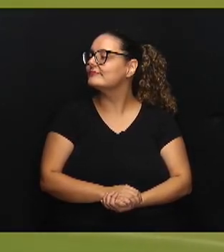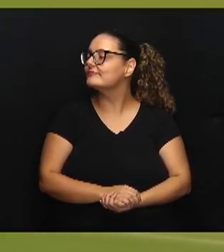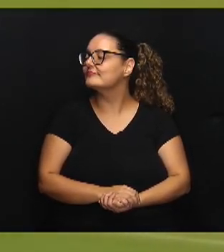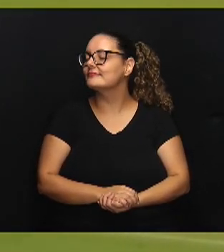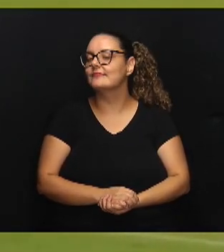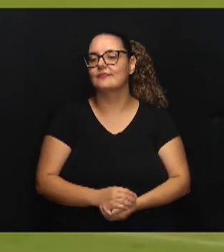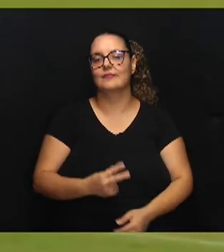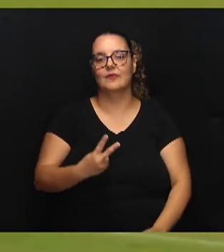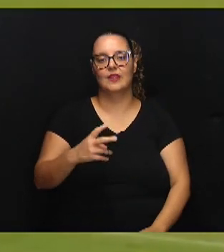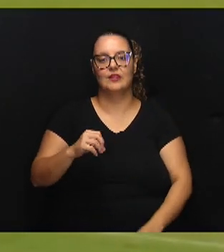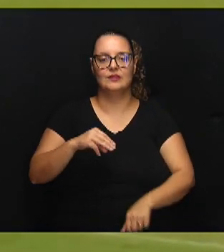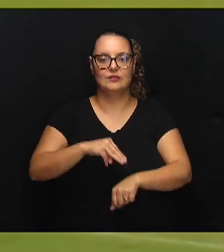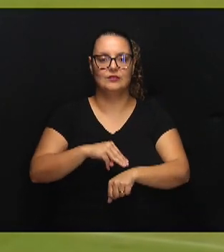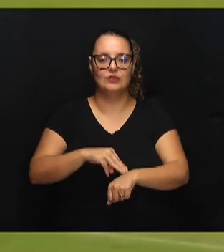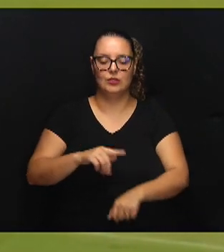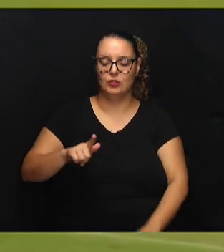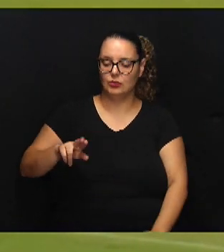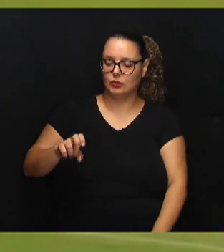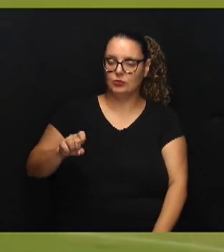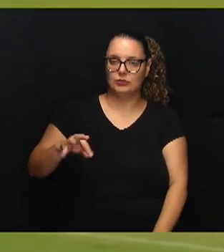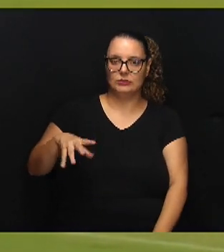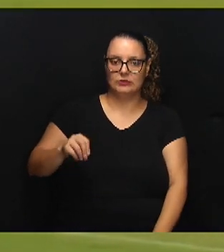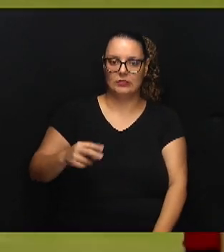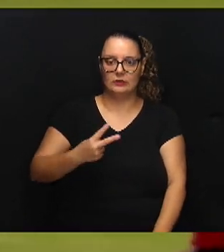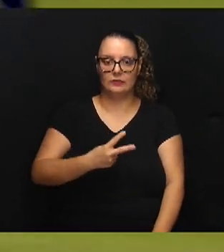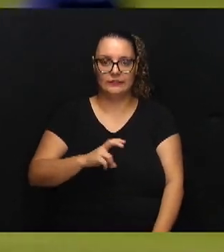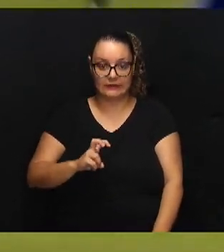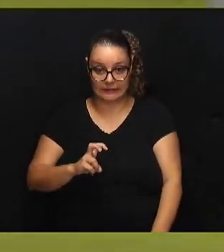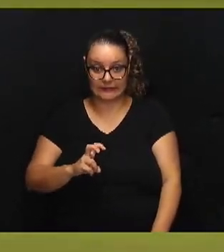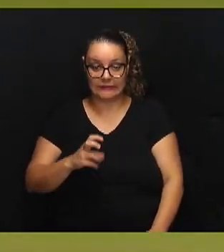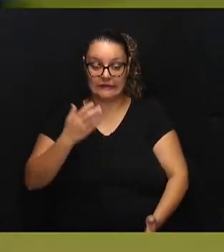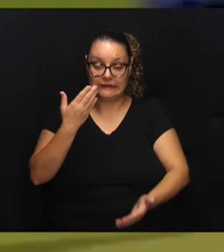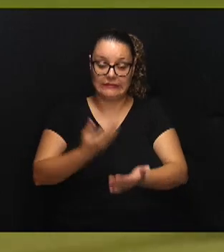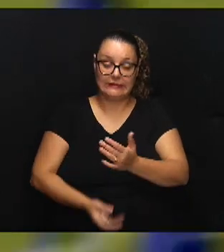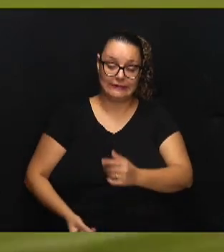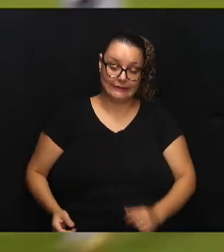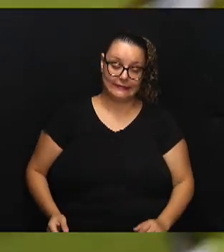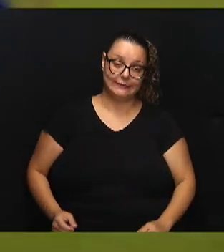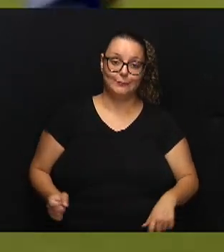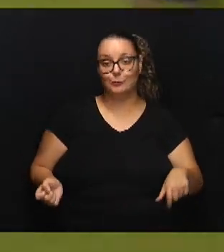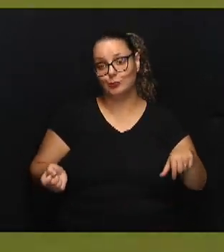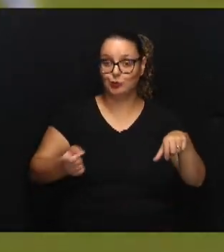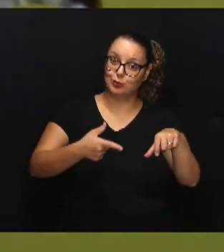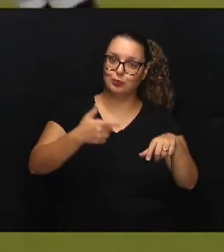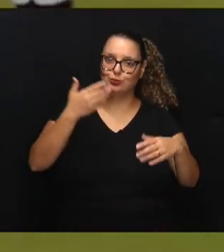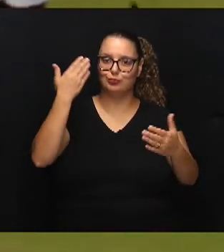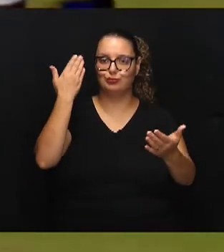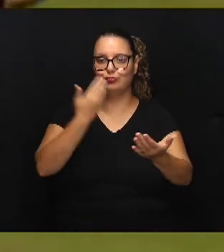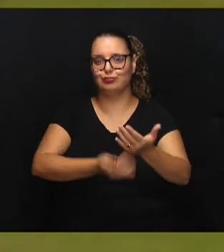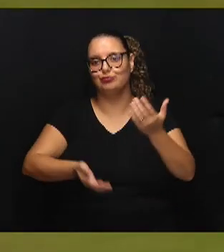Aos 20 minutos, Gustavo 25 perdeu grande chance de cabeça.